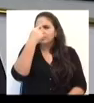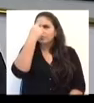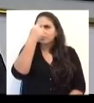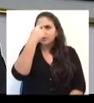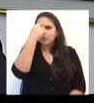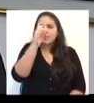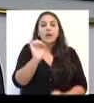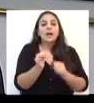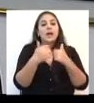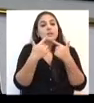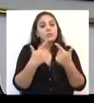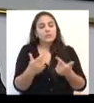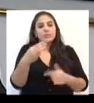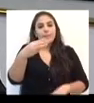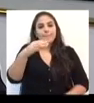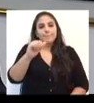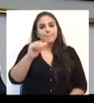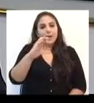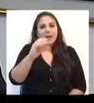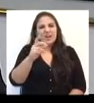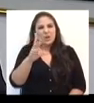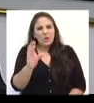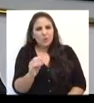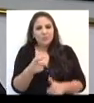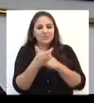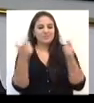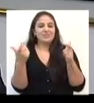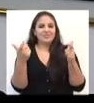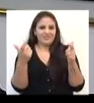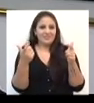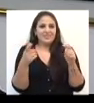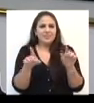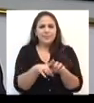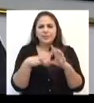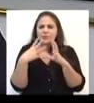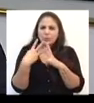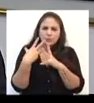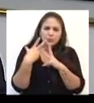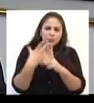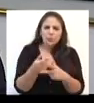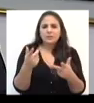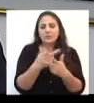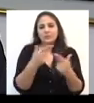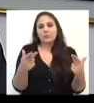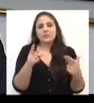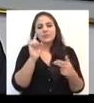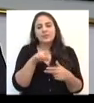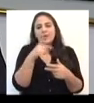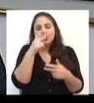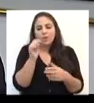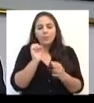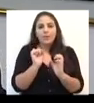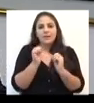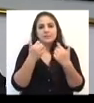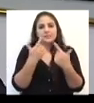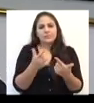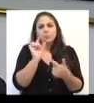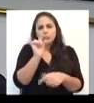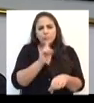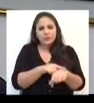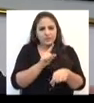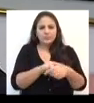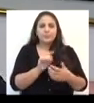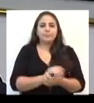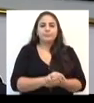em ações macros também, como se traz aqui, o cluster da saúde, tá? Que é uma ação recente,